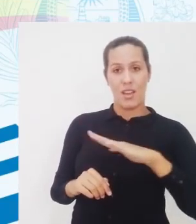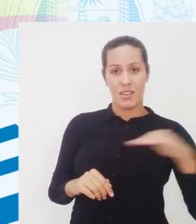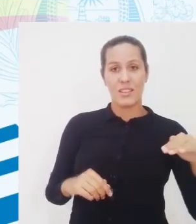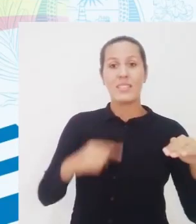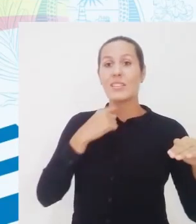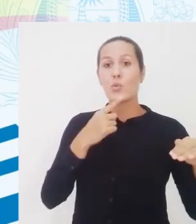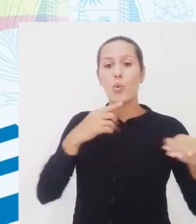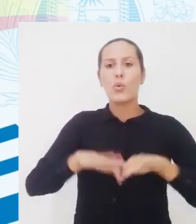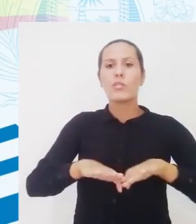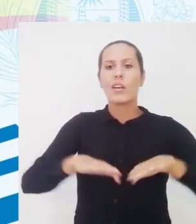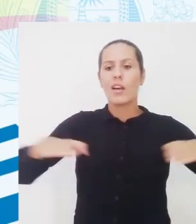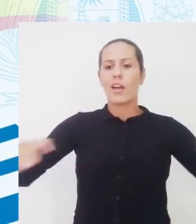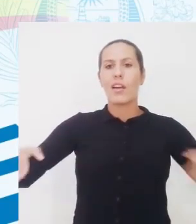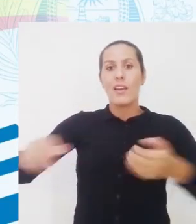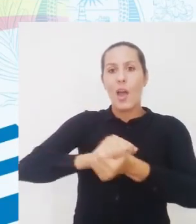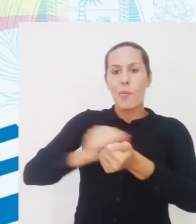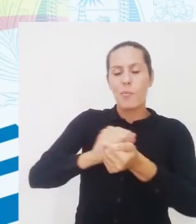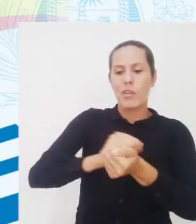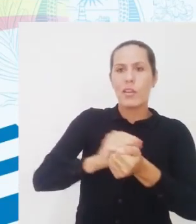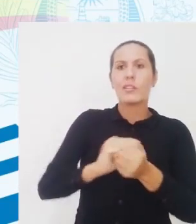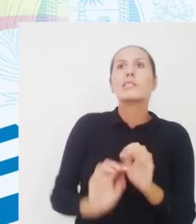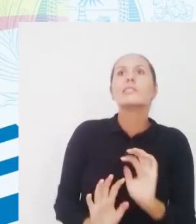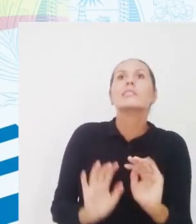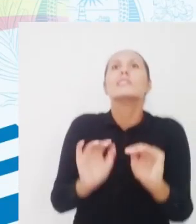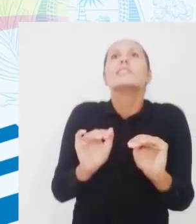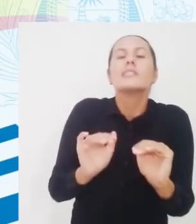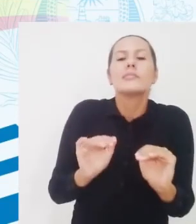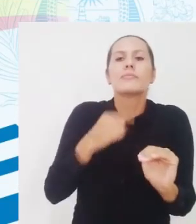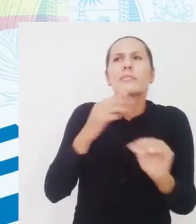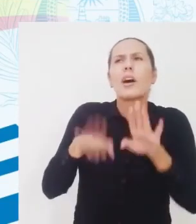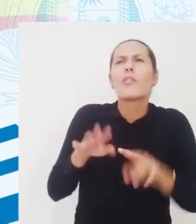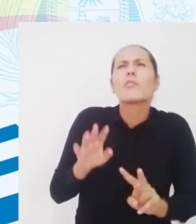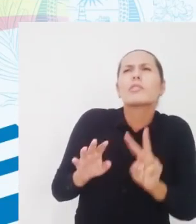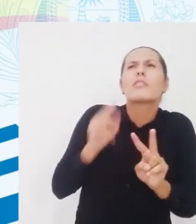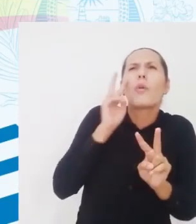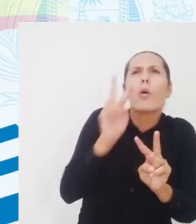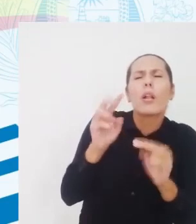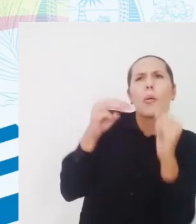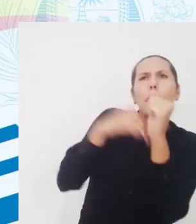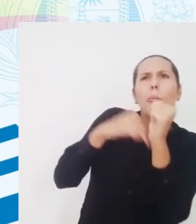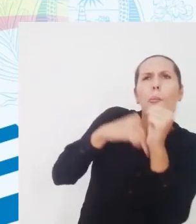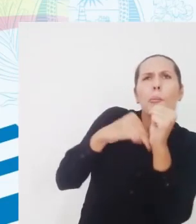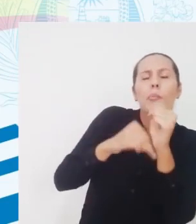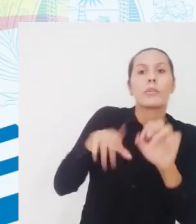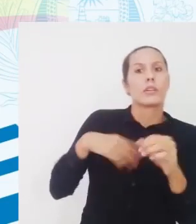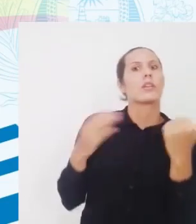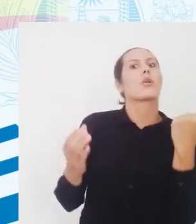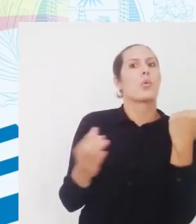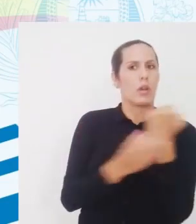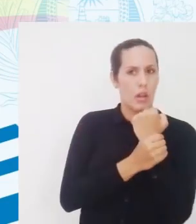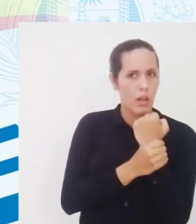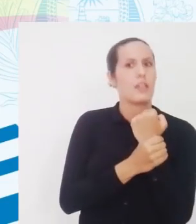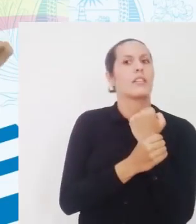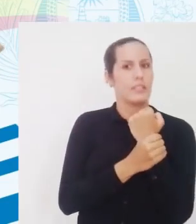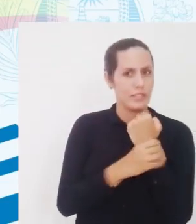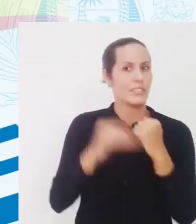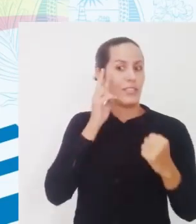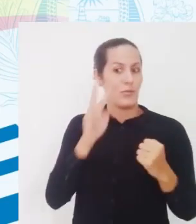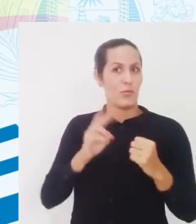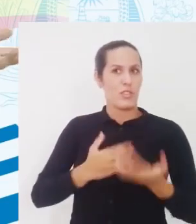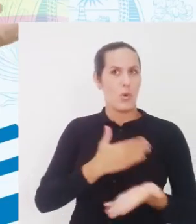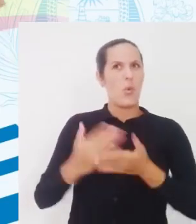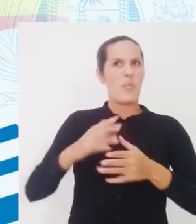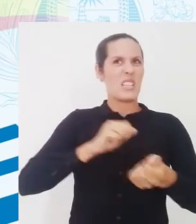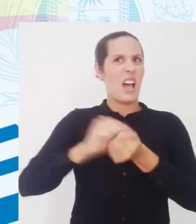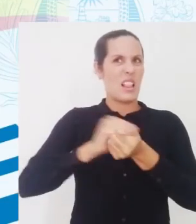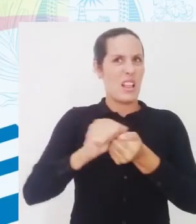mundo é baixinho. Se você já é uma criança e não consegue nem alcançar a pia ainda para lavar os pratos, vê a pia de